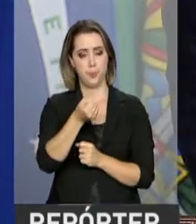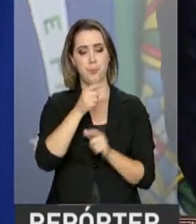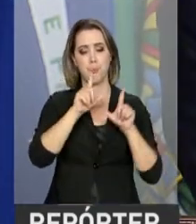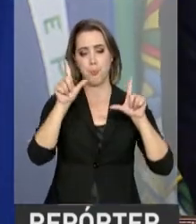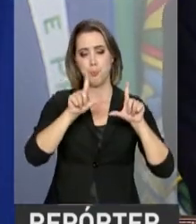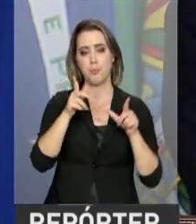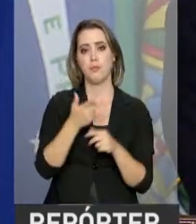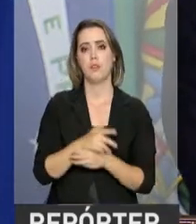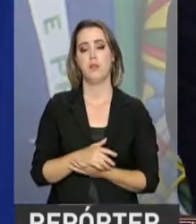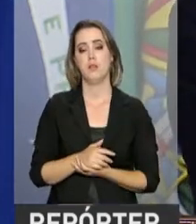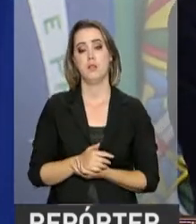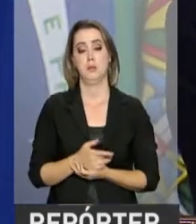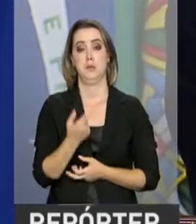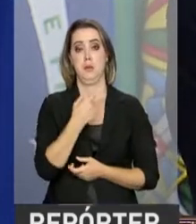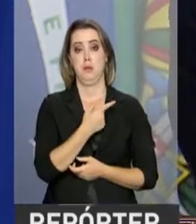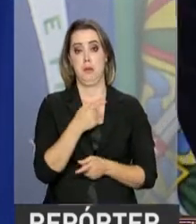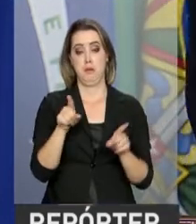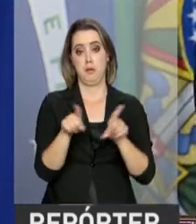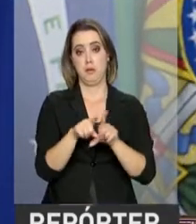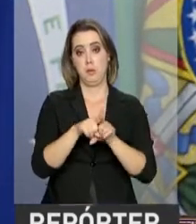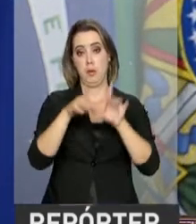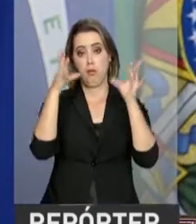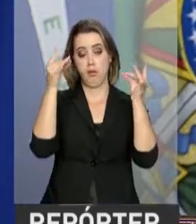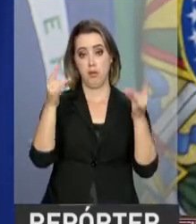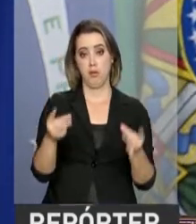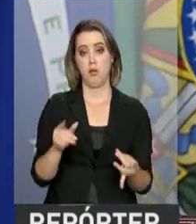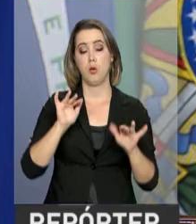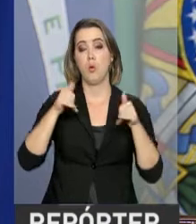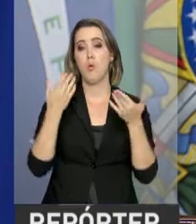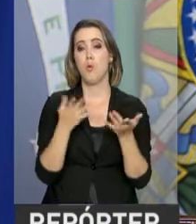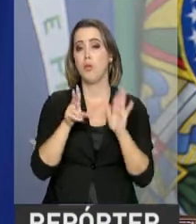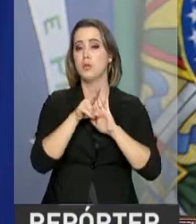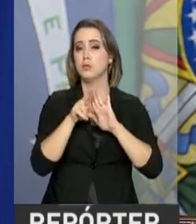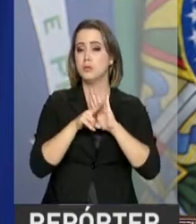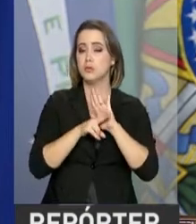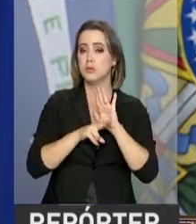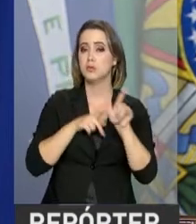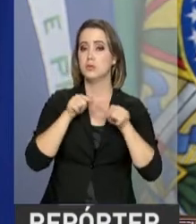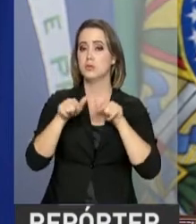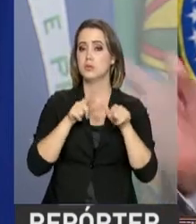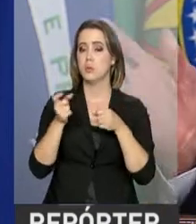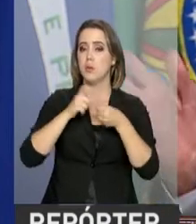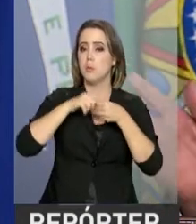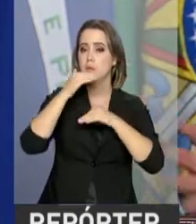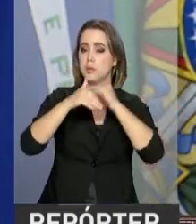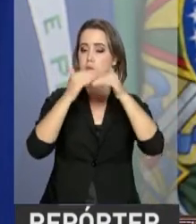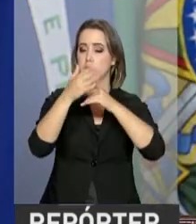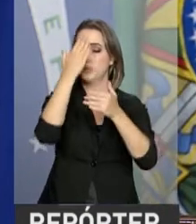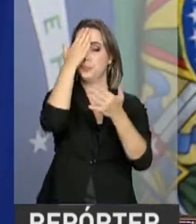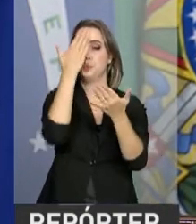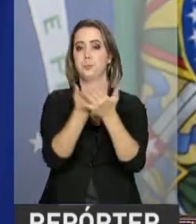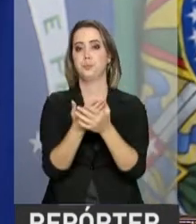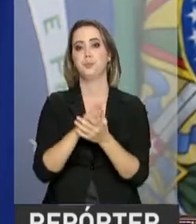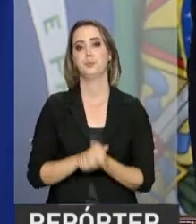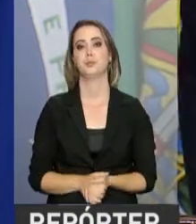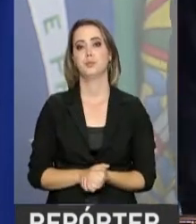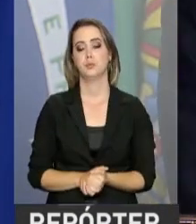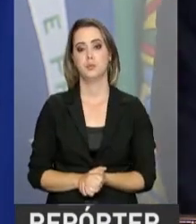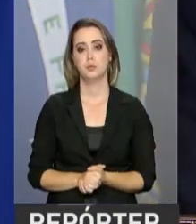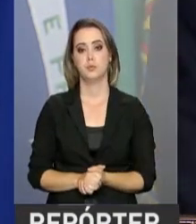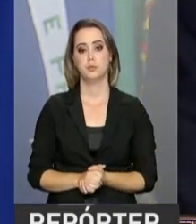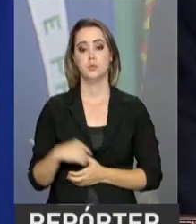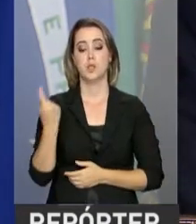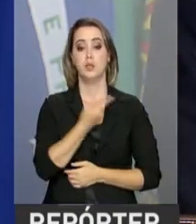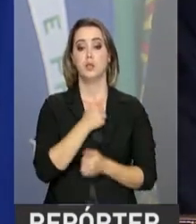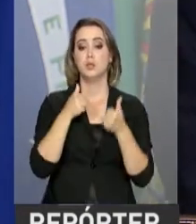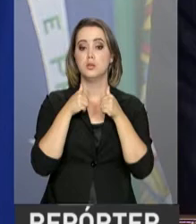Michel Temer destacou ainda as medidas adotadas pelo seu governo para que o país retome o crescimento e a credibilidade. Nós estamos